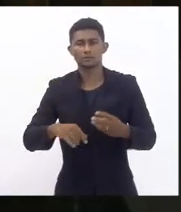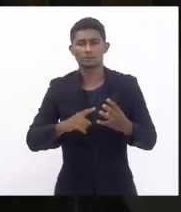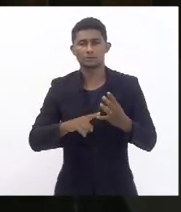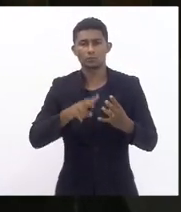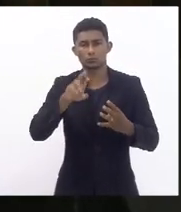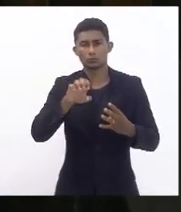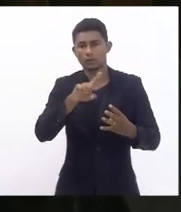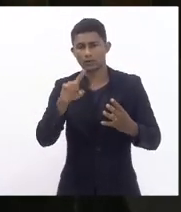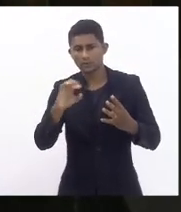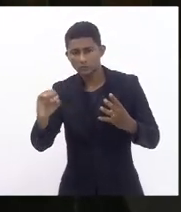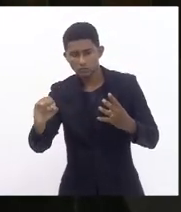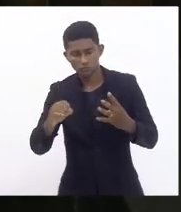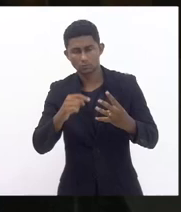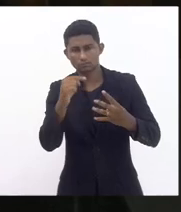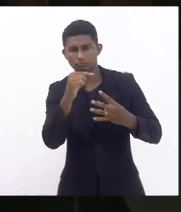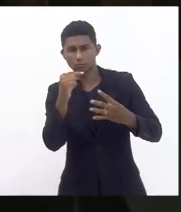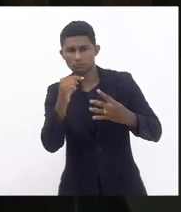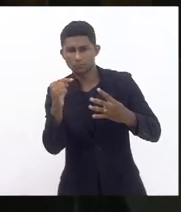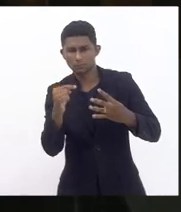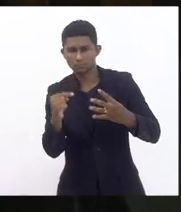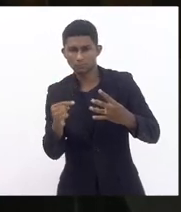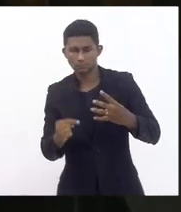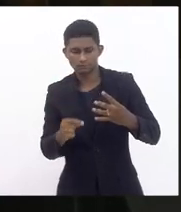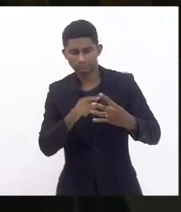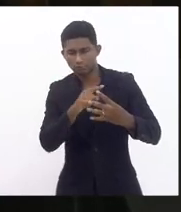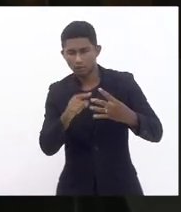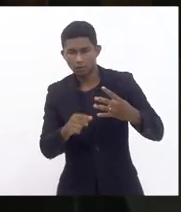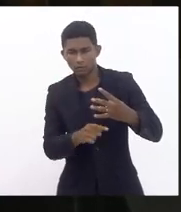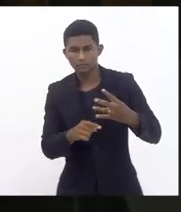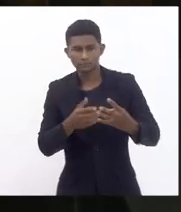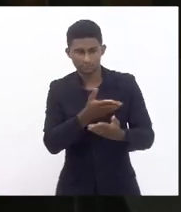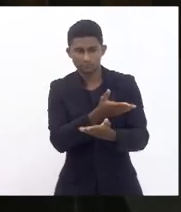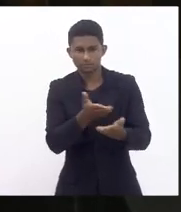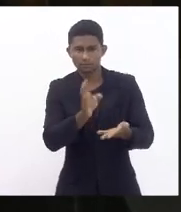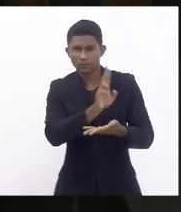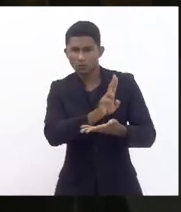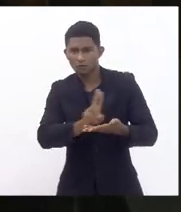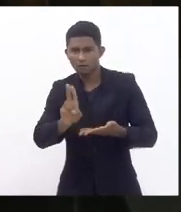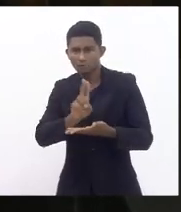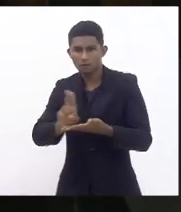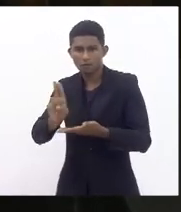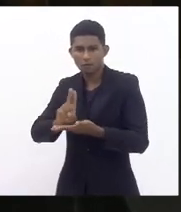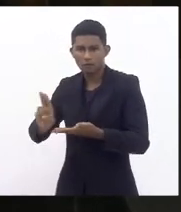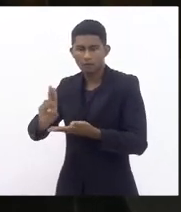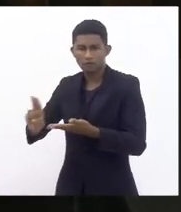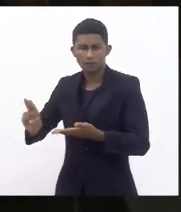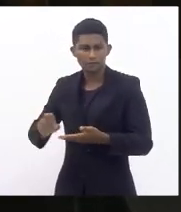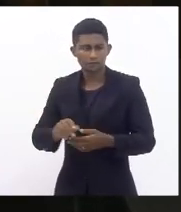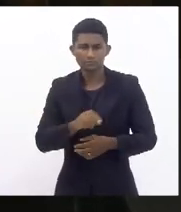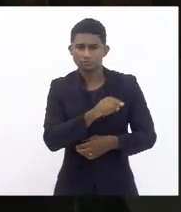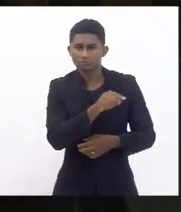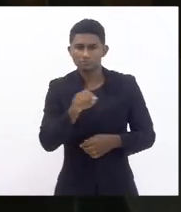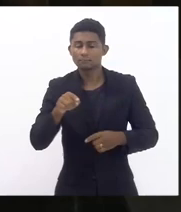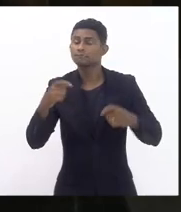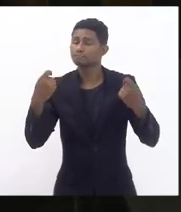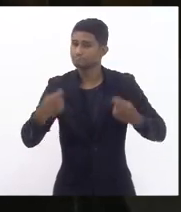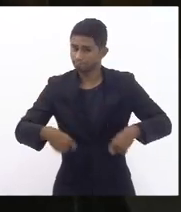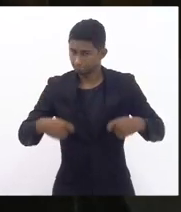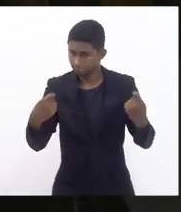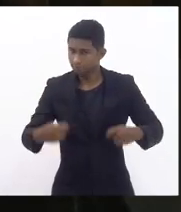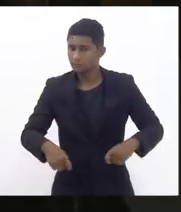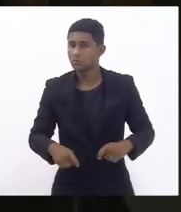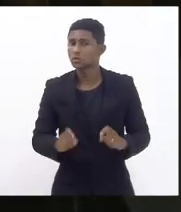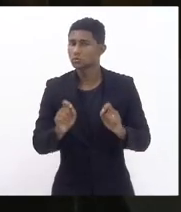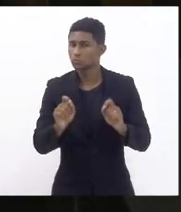ESO, possam, enquanto academia, dar participativamente